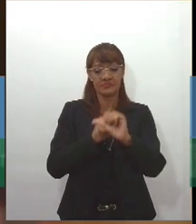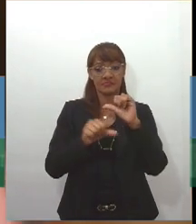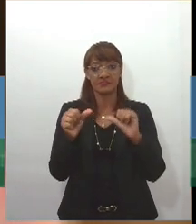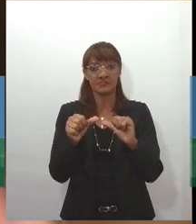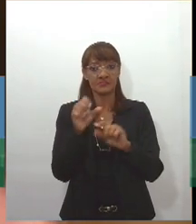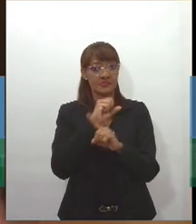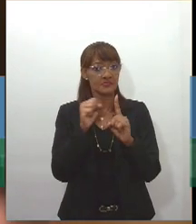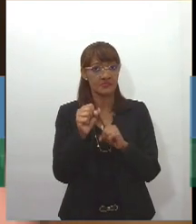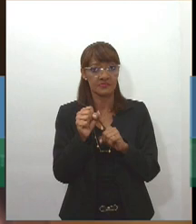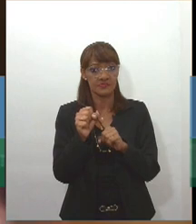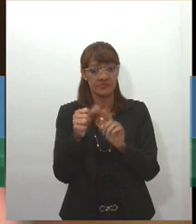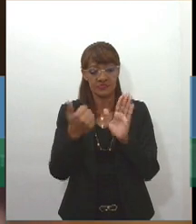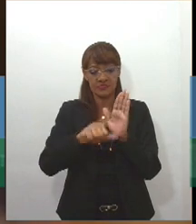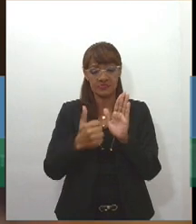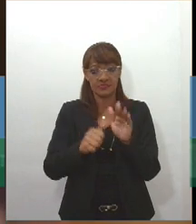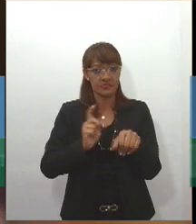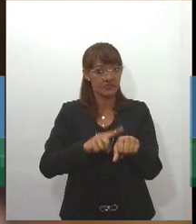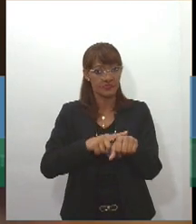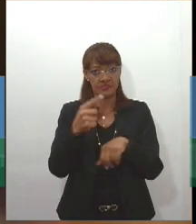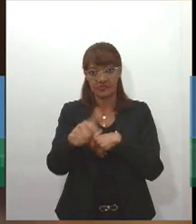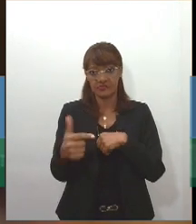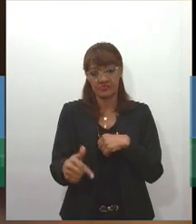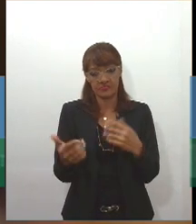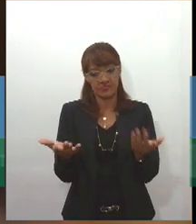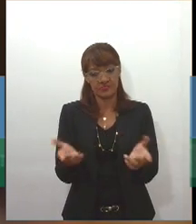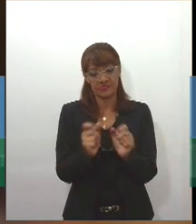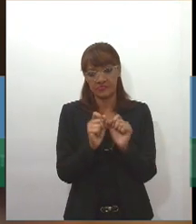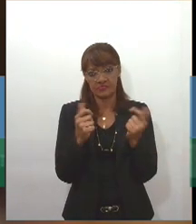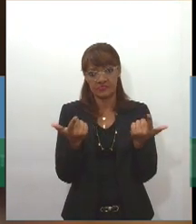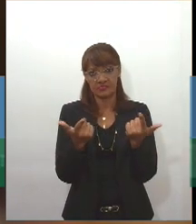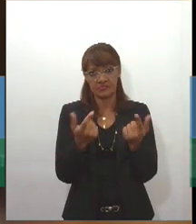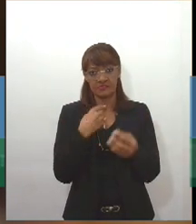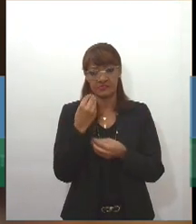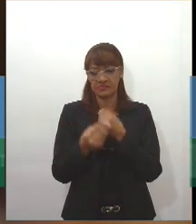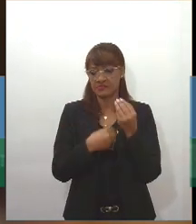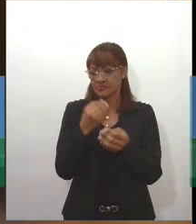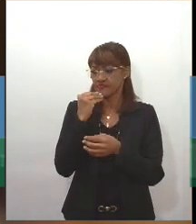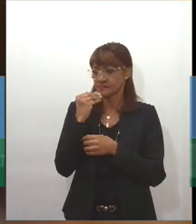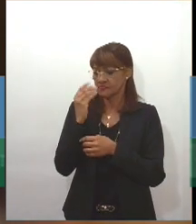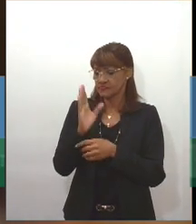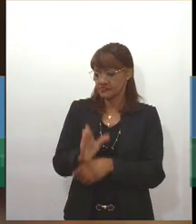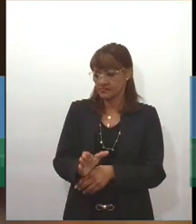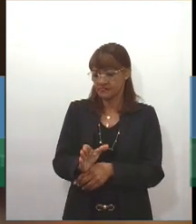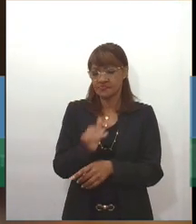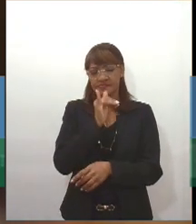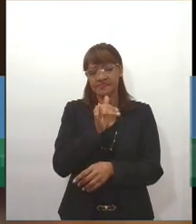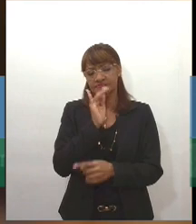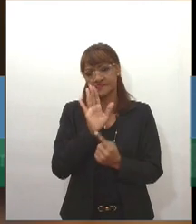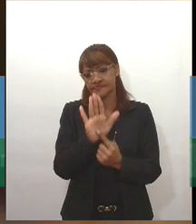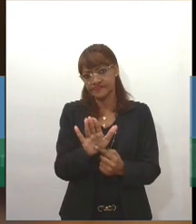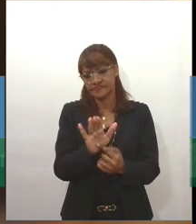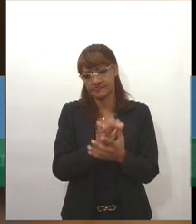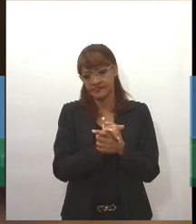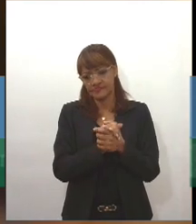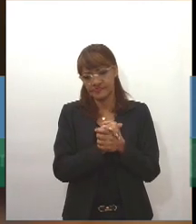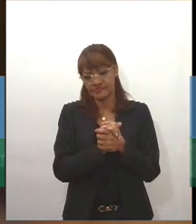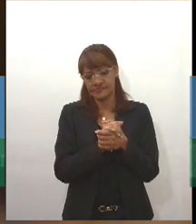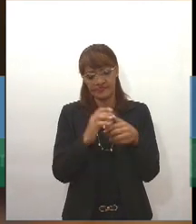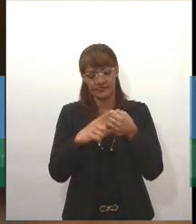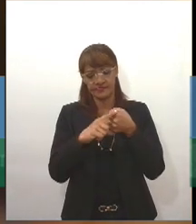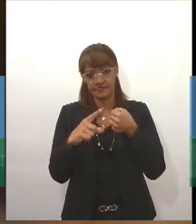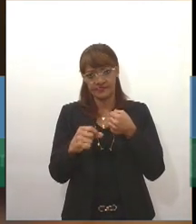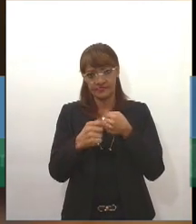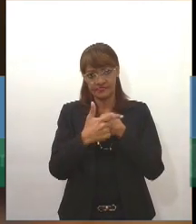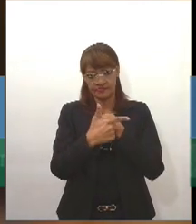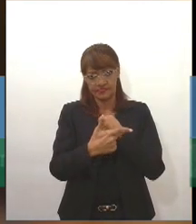analisar E logicamente o diabo mora nos detalhes eu vou dar um exemplo artigo 24